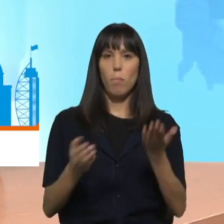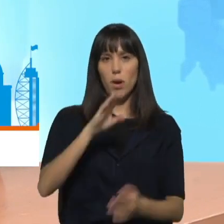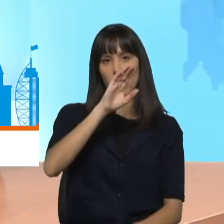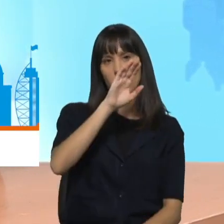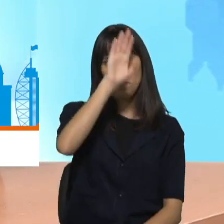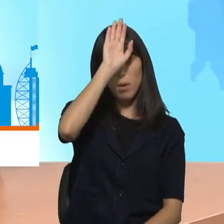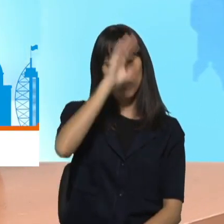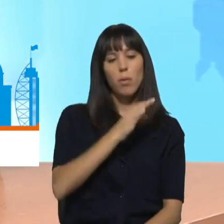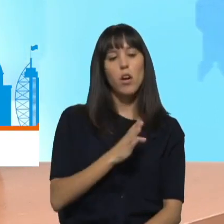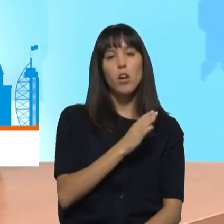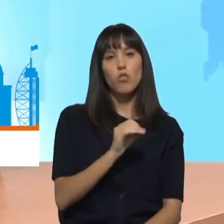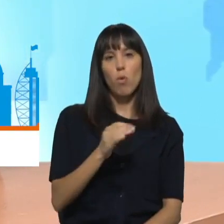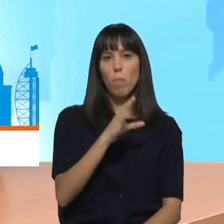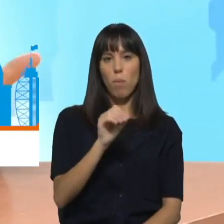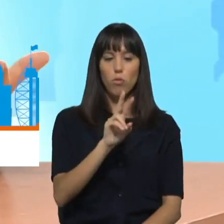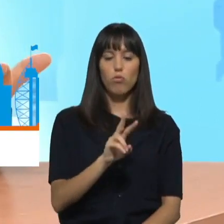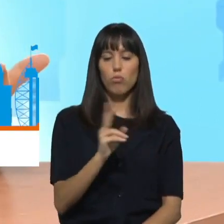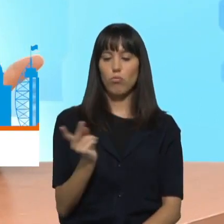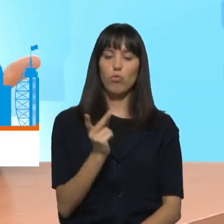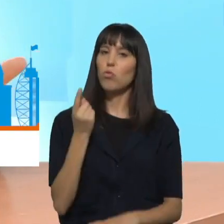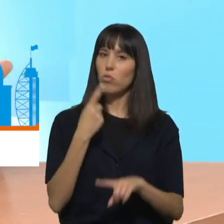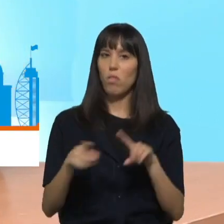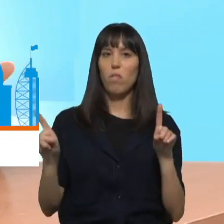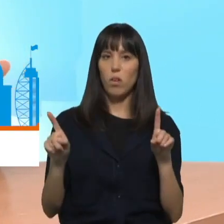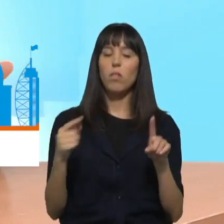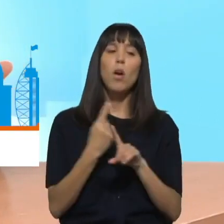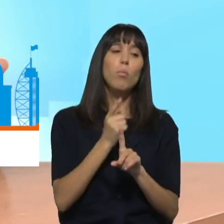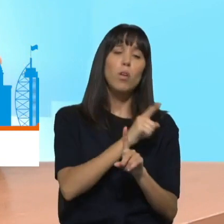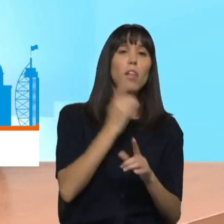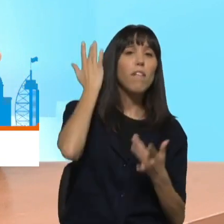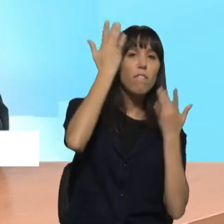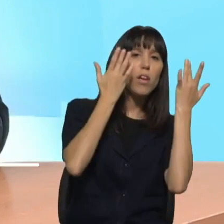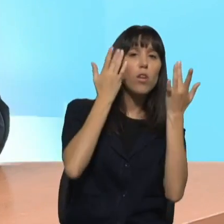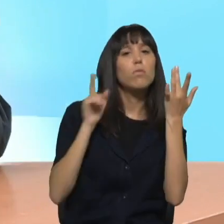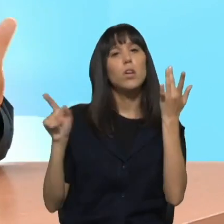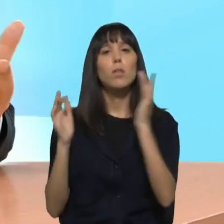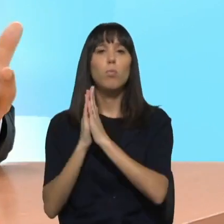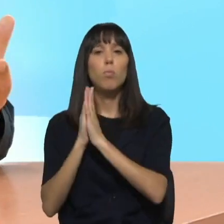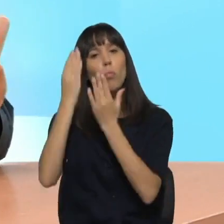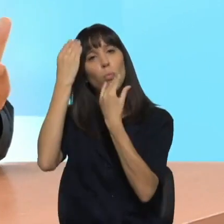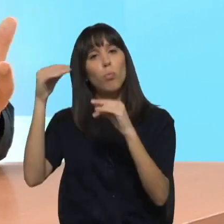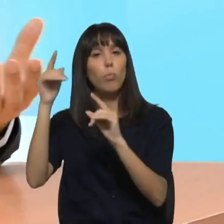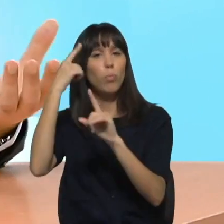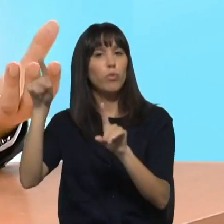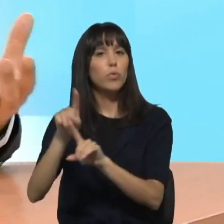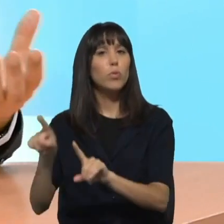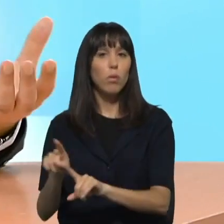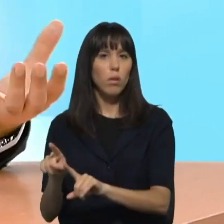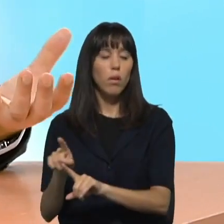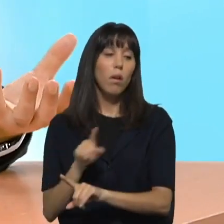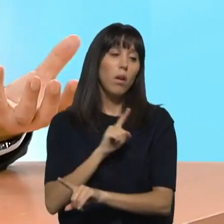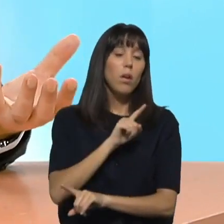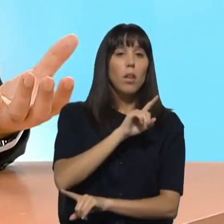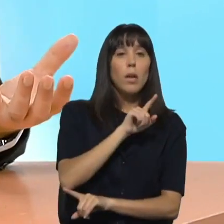de origem intelectual, quer dizer, João Paulo II era mais um filósofo, ele é mais um teólogo. João Paulo II tem uma formação